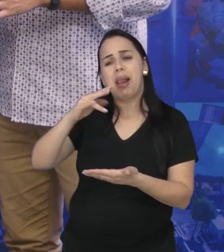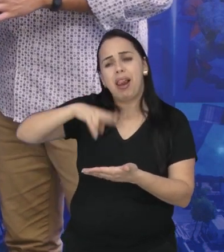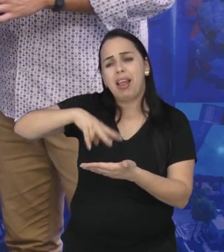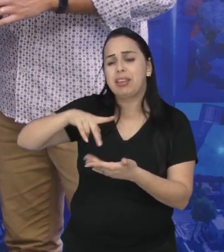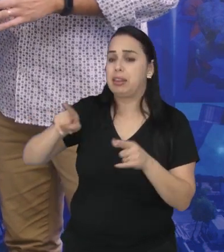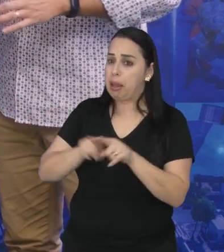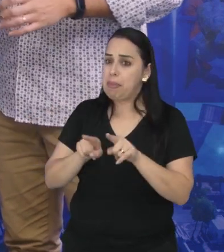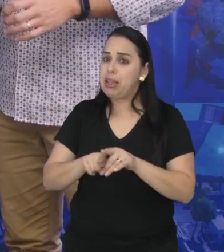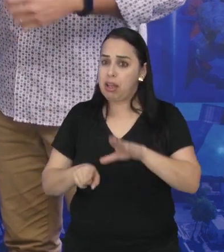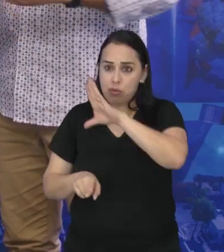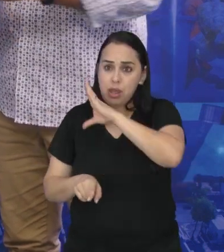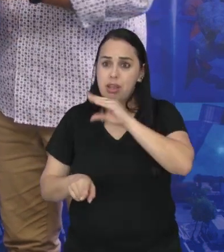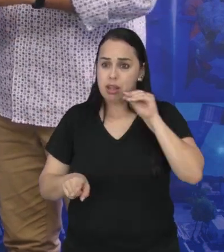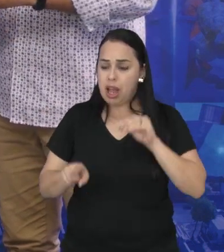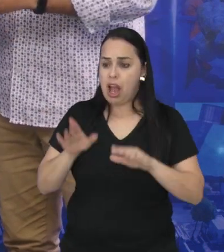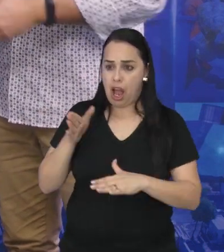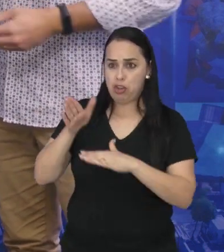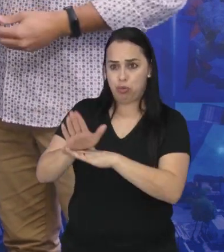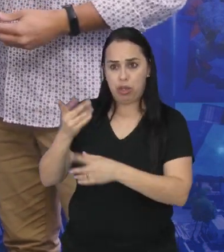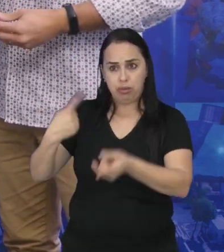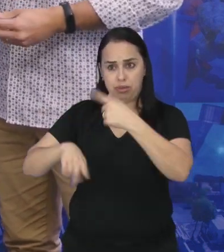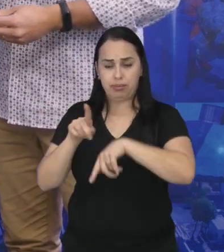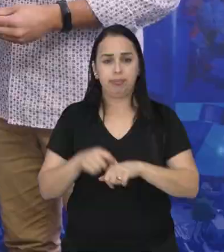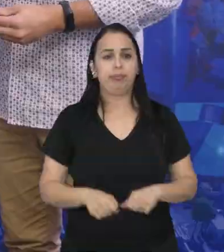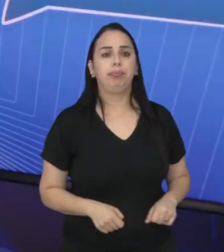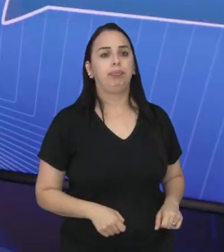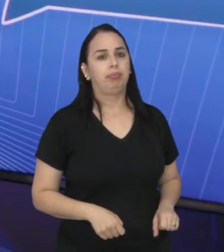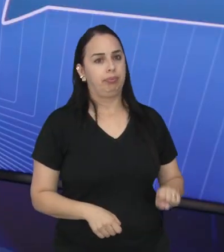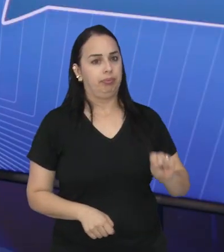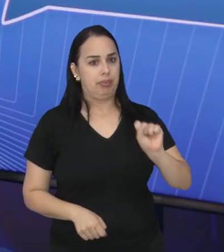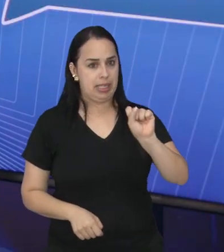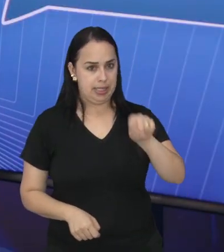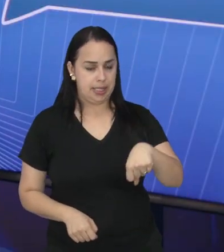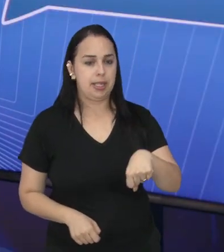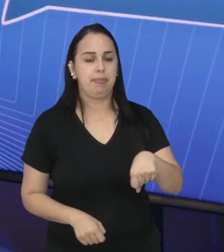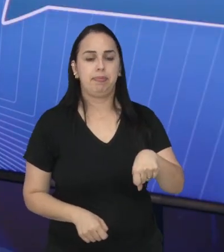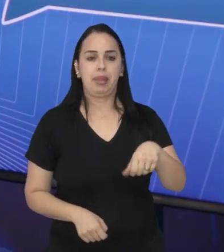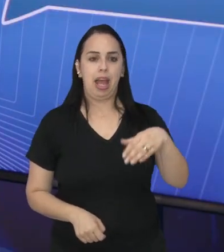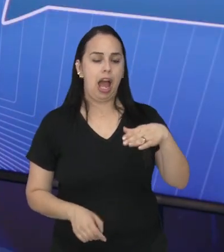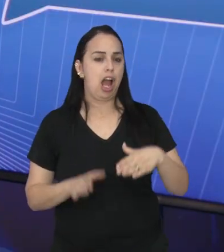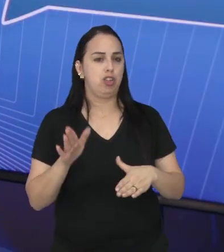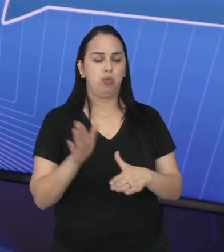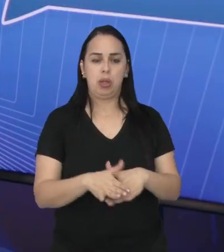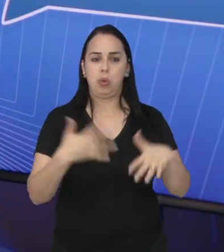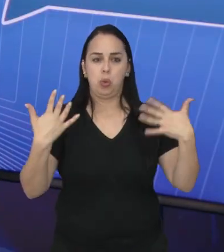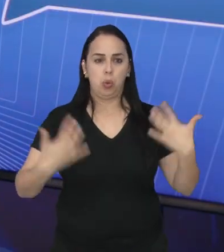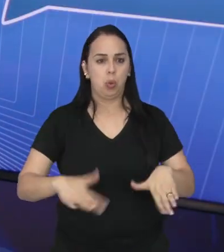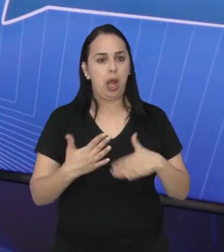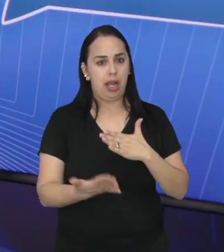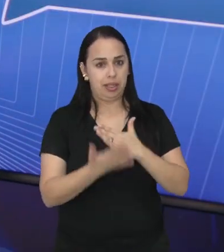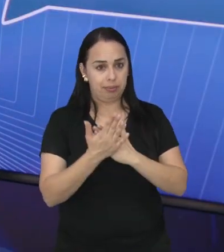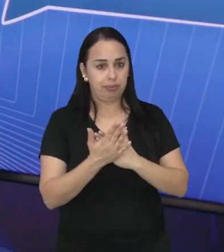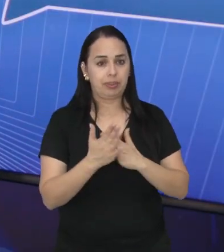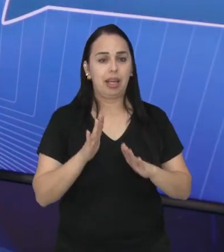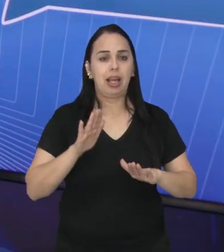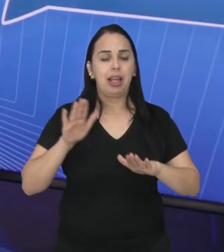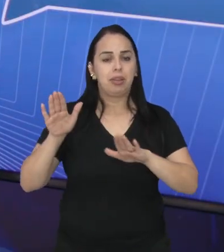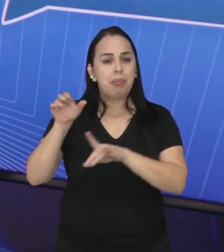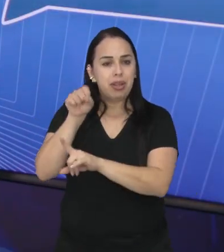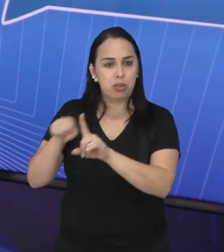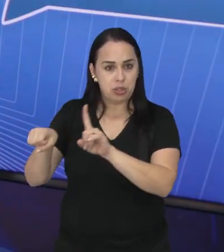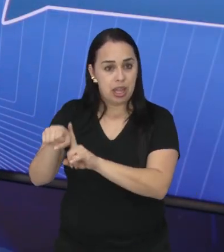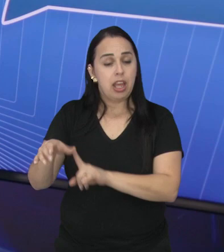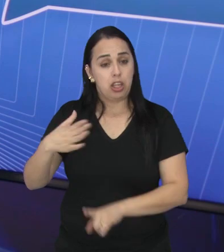da adolescência? Contribui para o desenvolvimento da criança? Sem dúvida nenhuma, contribui muito, né? Primeiro que a gente vive